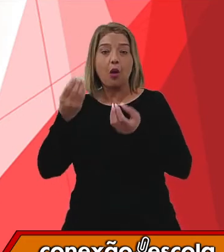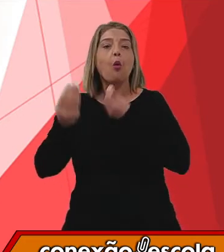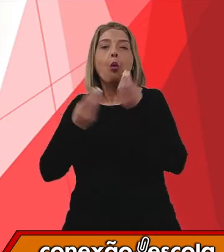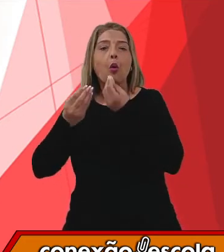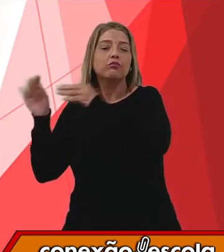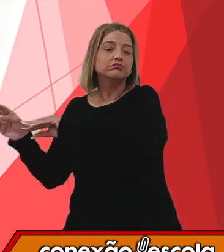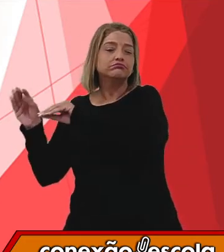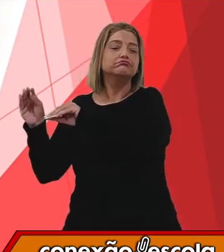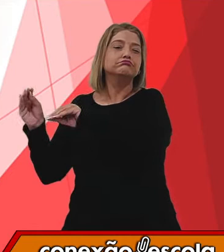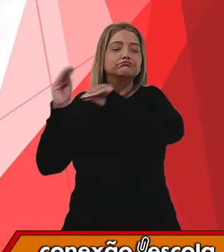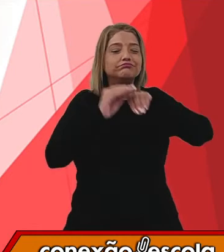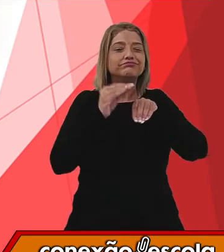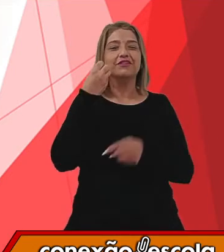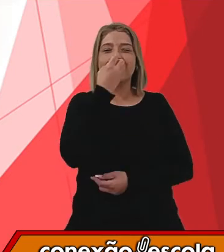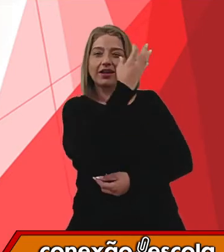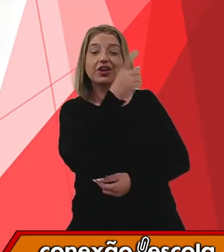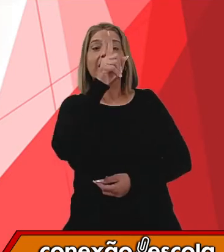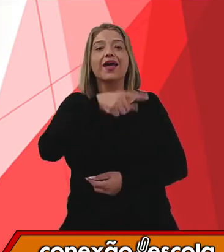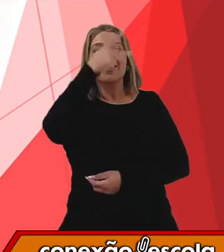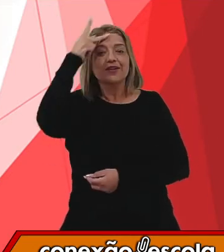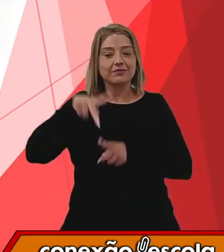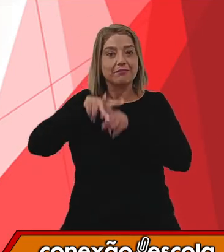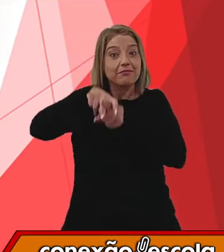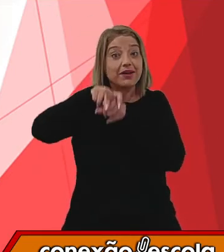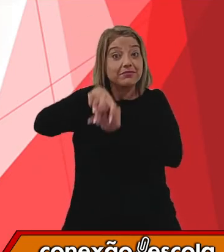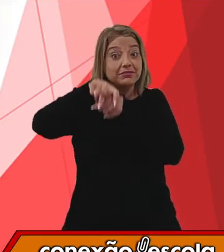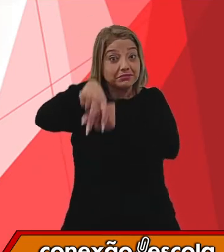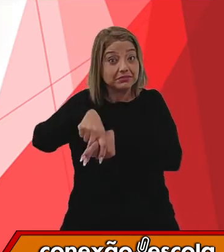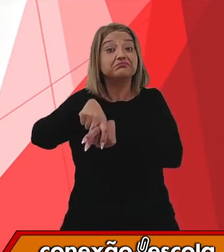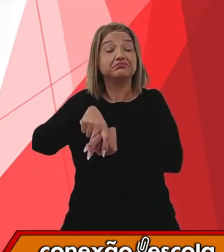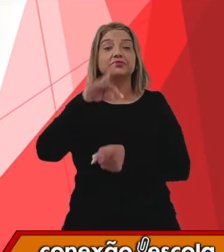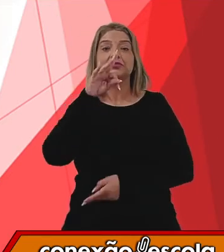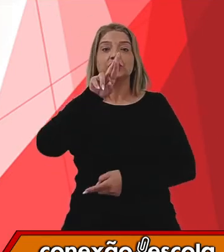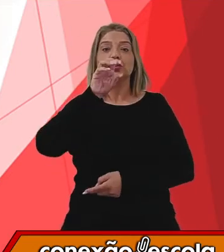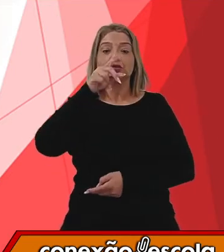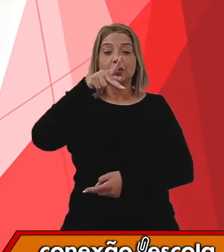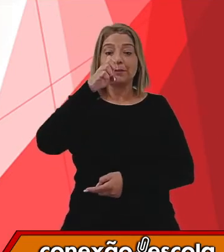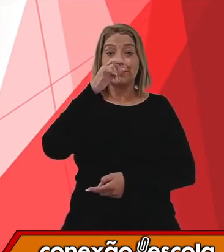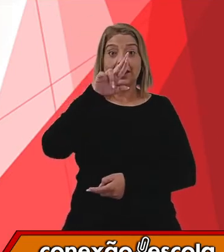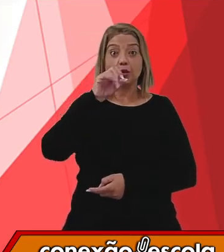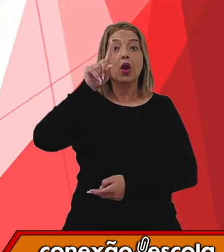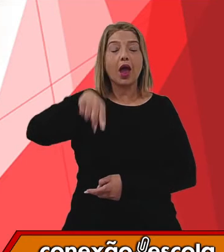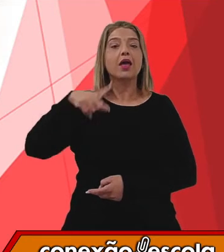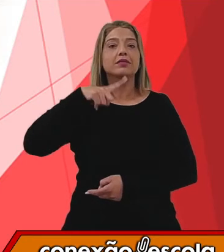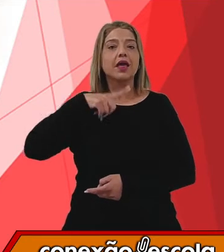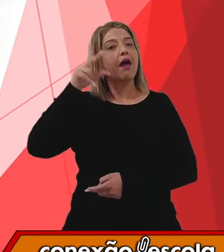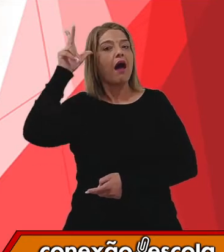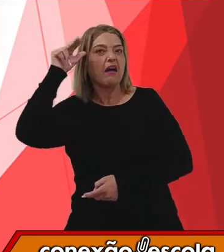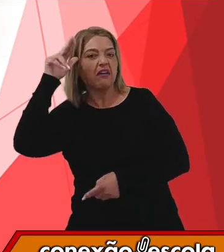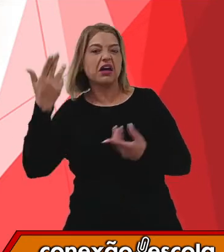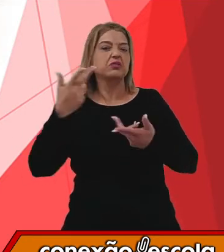de mercadorias eram os tropeiros, que eram pessoas que levavam a mercadoria no lombo de